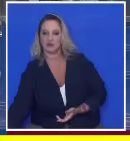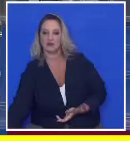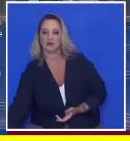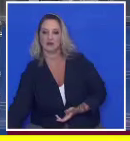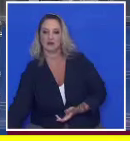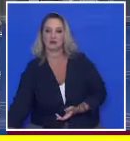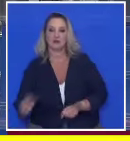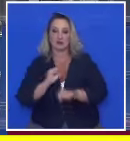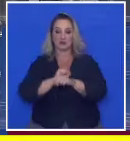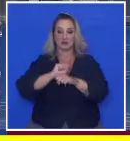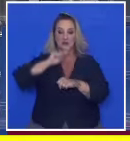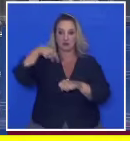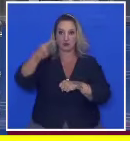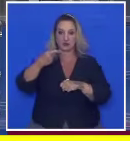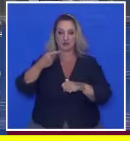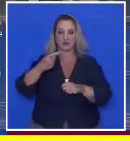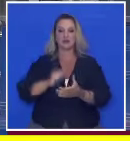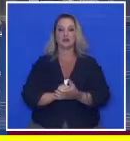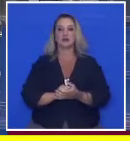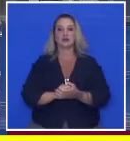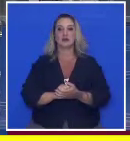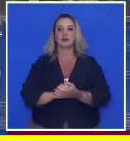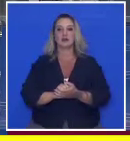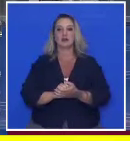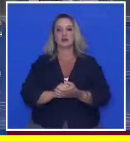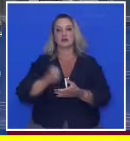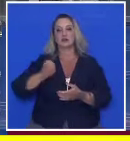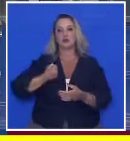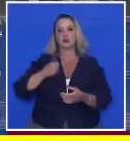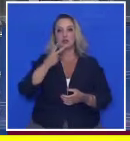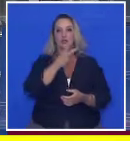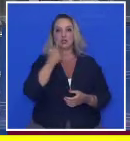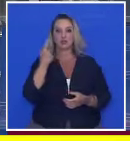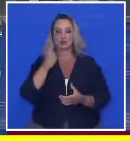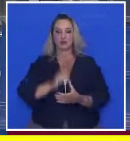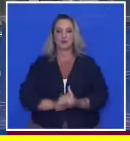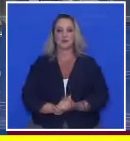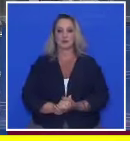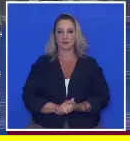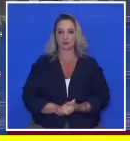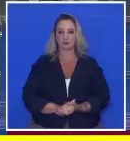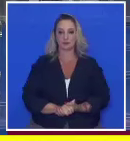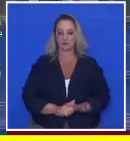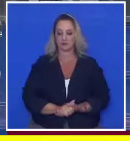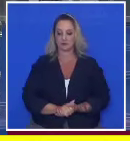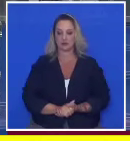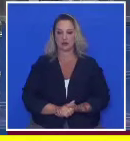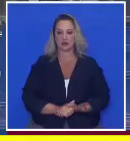Estamos aguardando a próxima bola, já temos. Bola vermelha número 21.